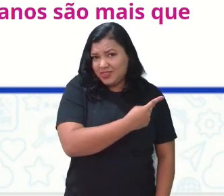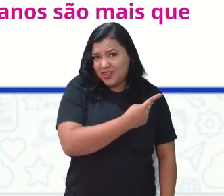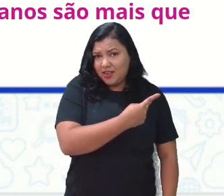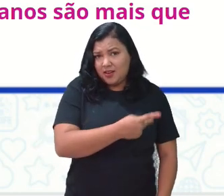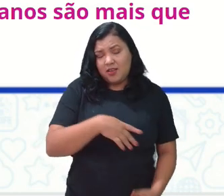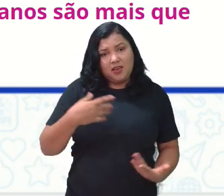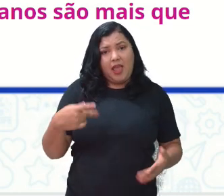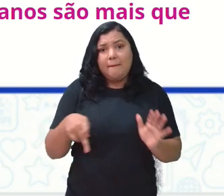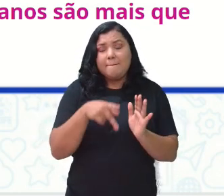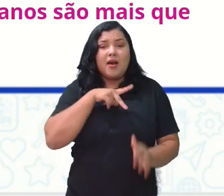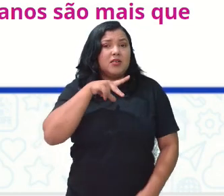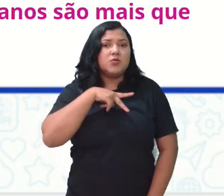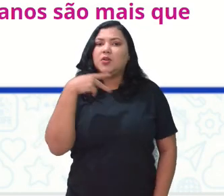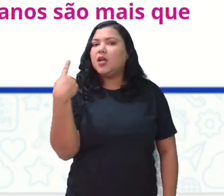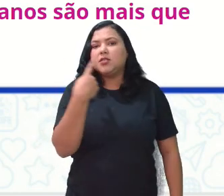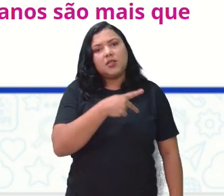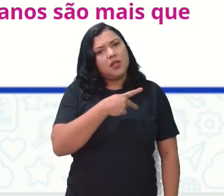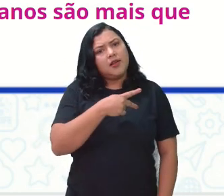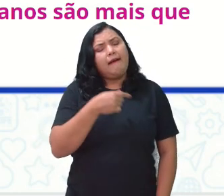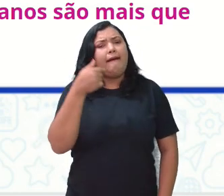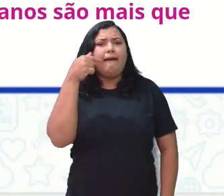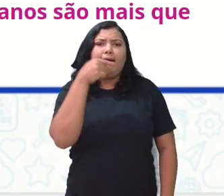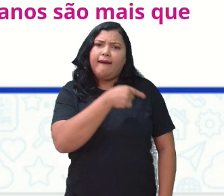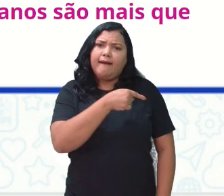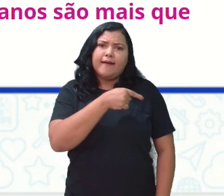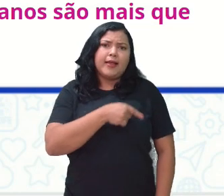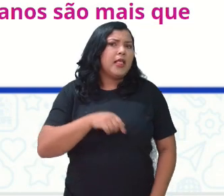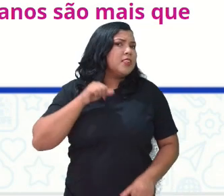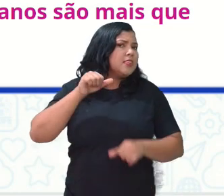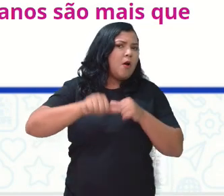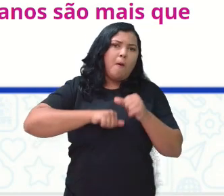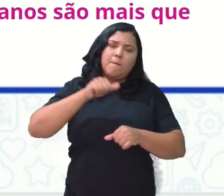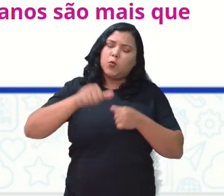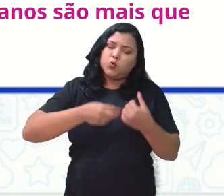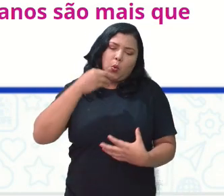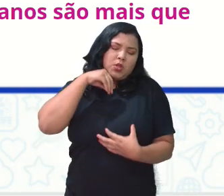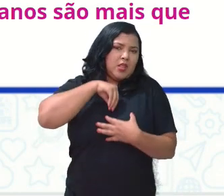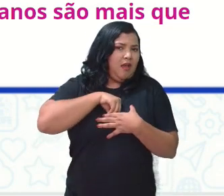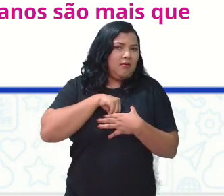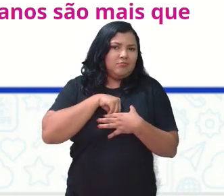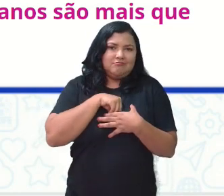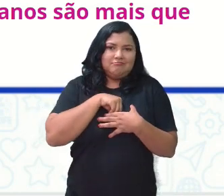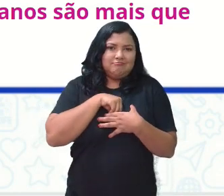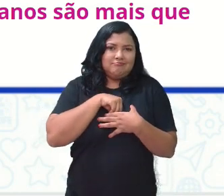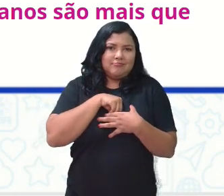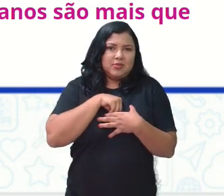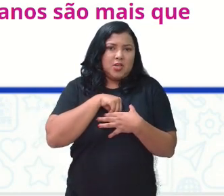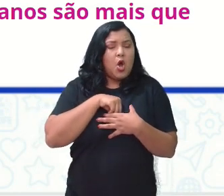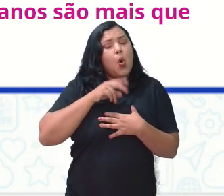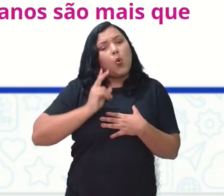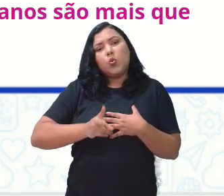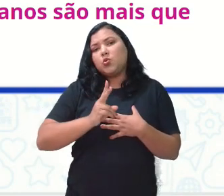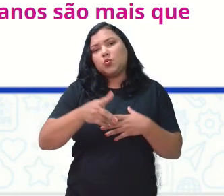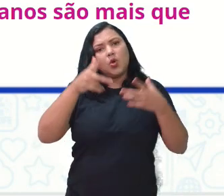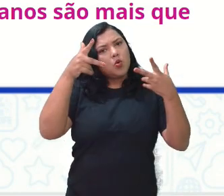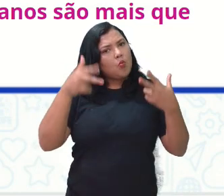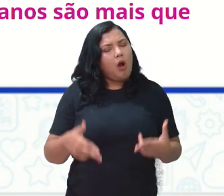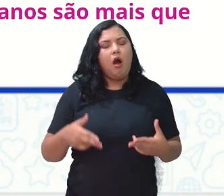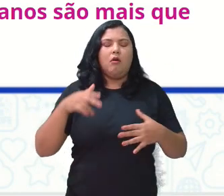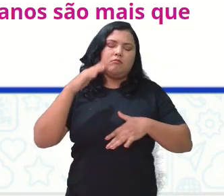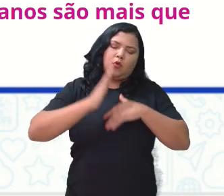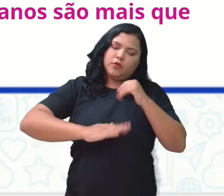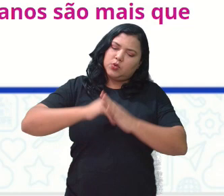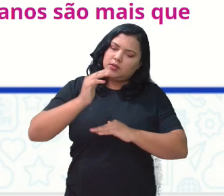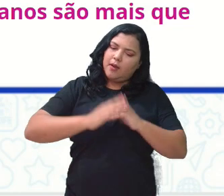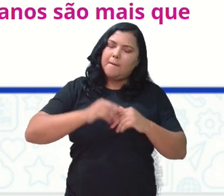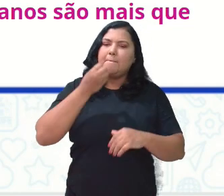do dentista, que, concordemos, não mudou em essência o que ele é. Ele continuou sendo um